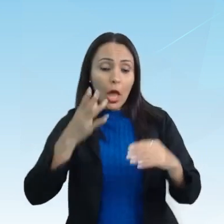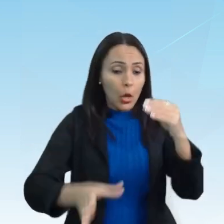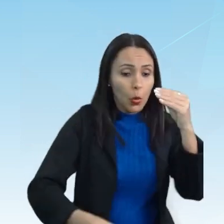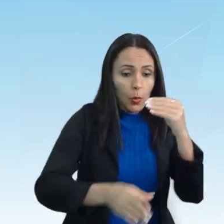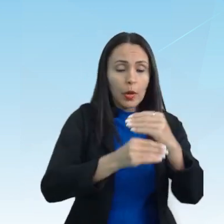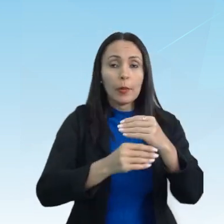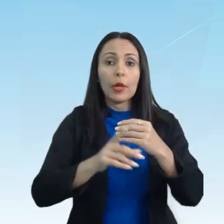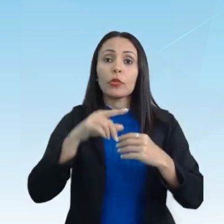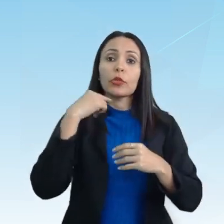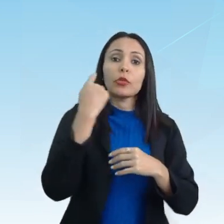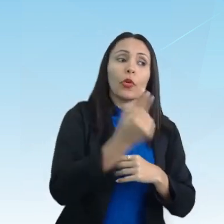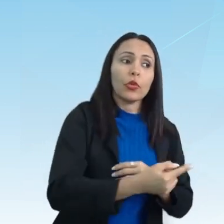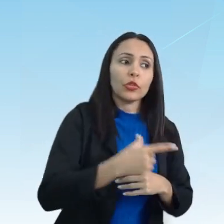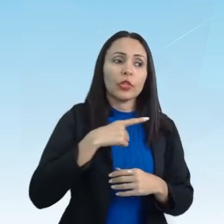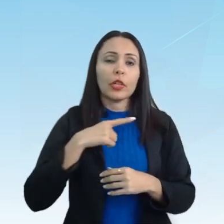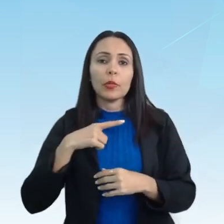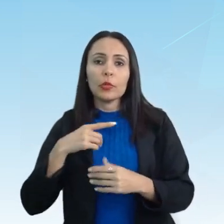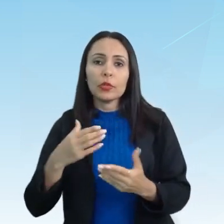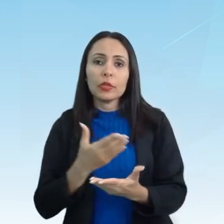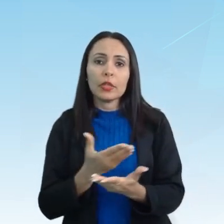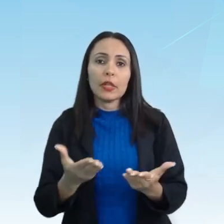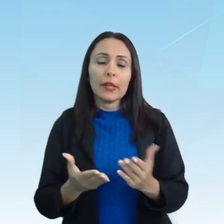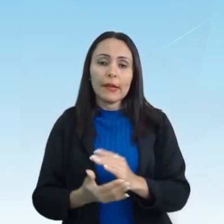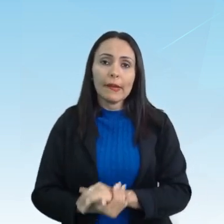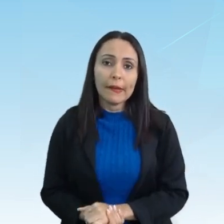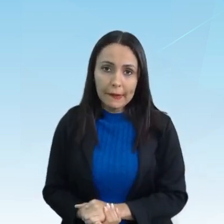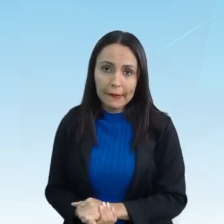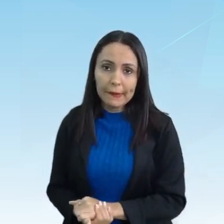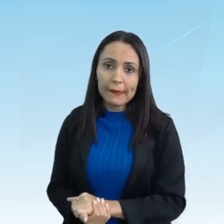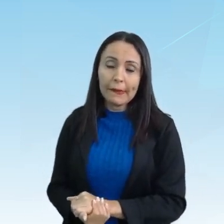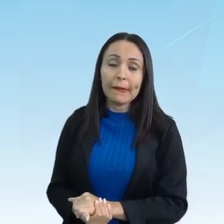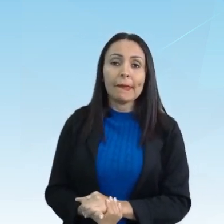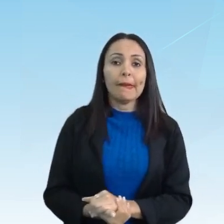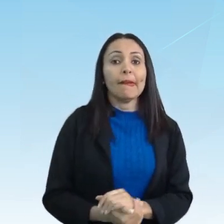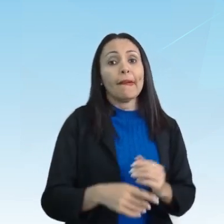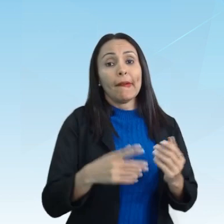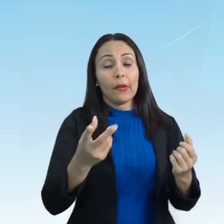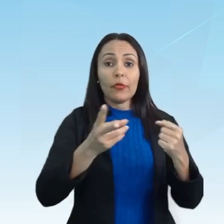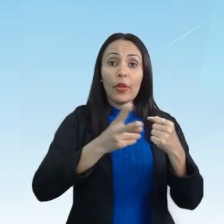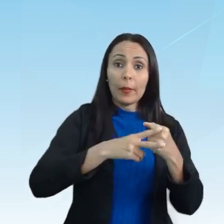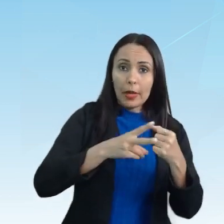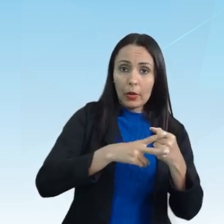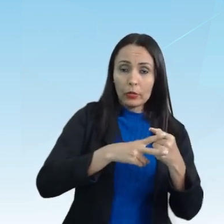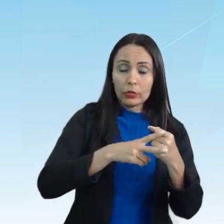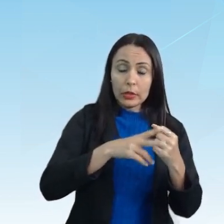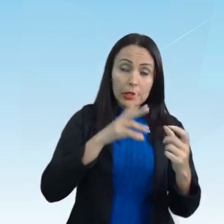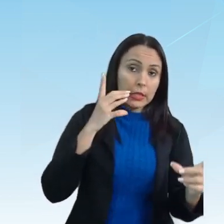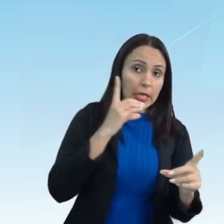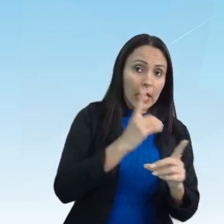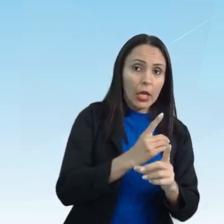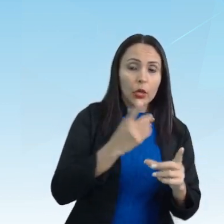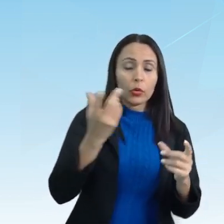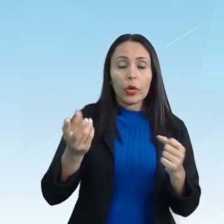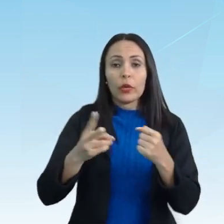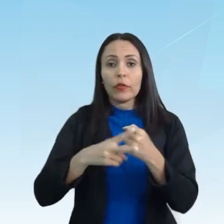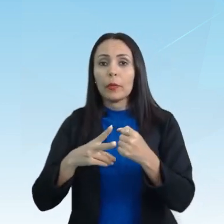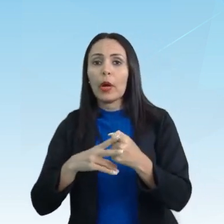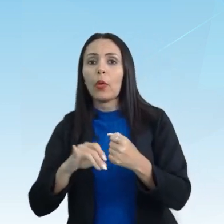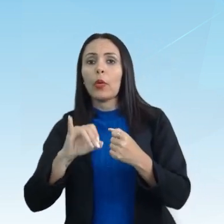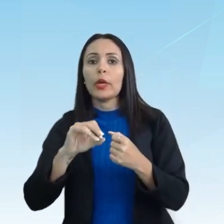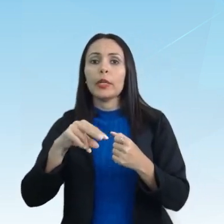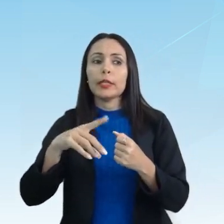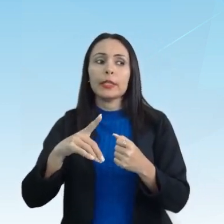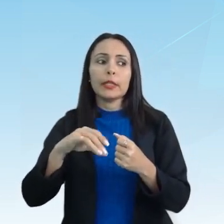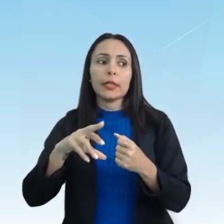complemento, nós temos justamente a questão de que o complemento verbal direto e o complemento verbal